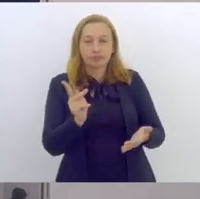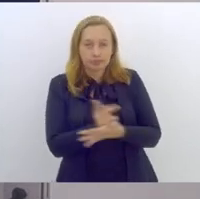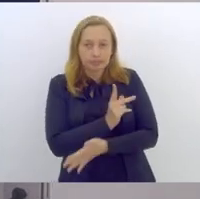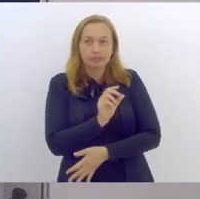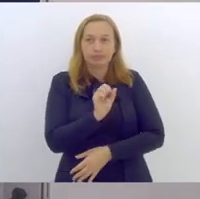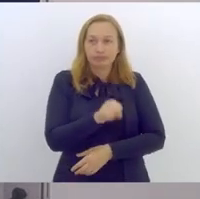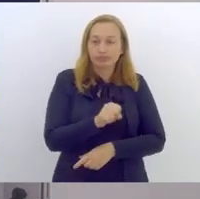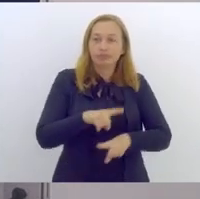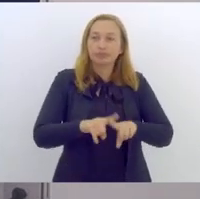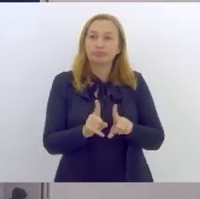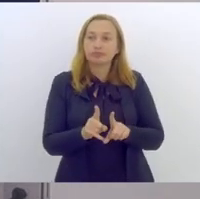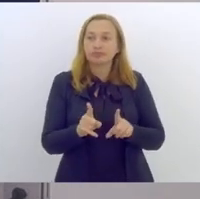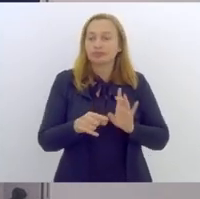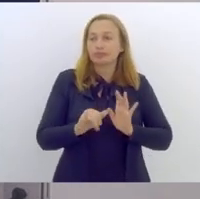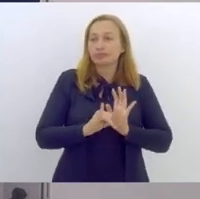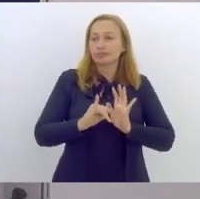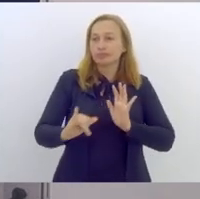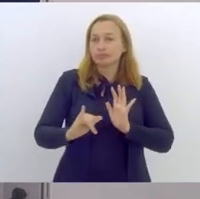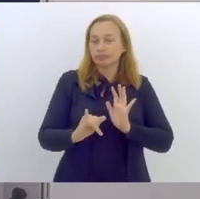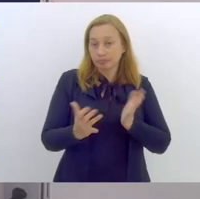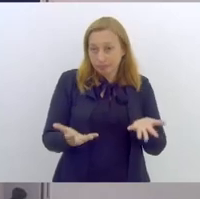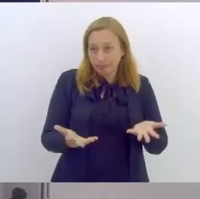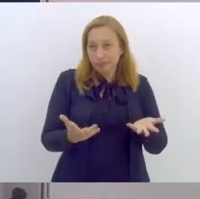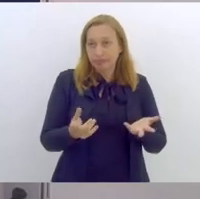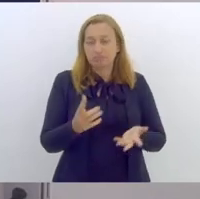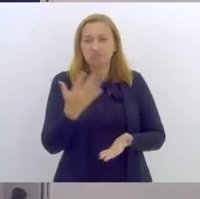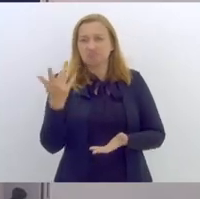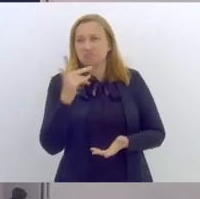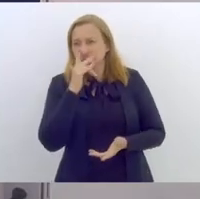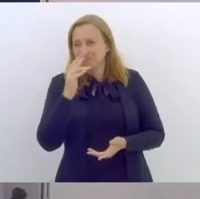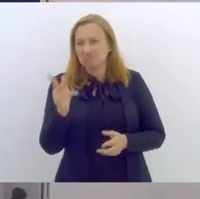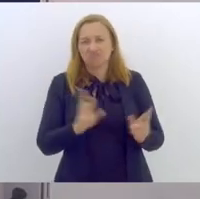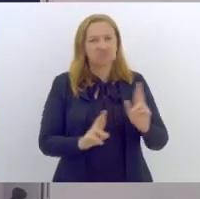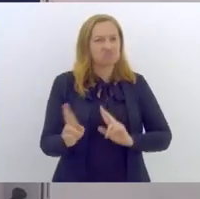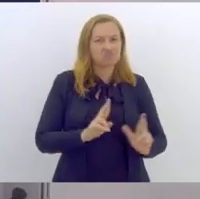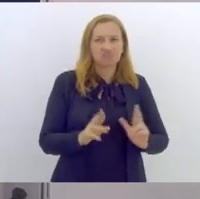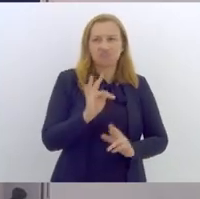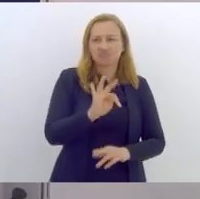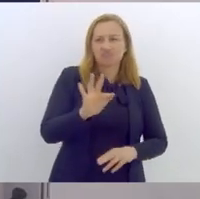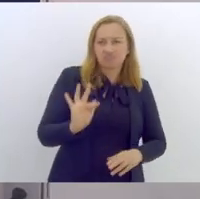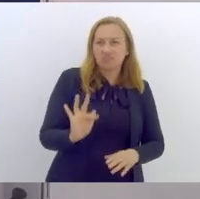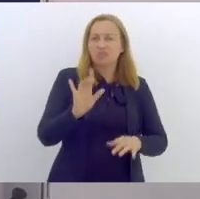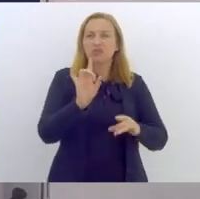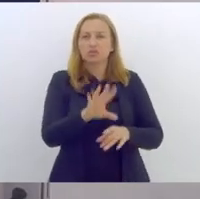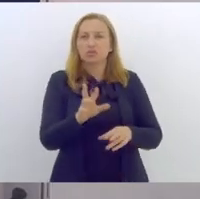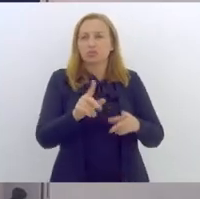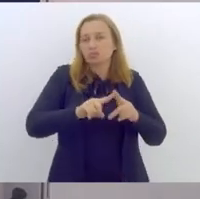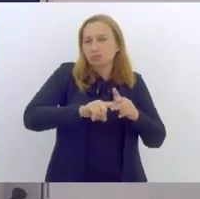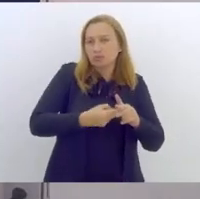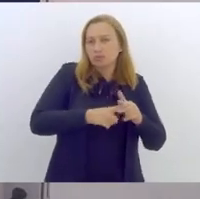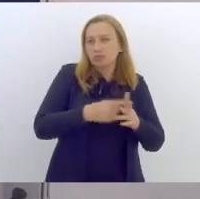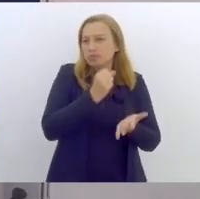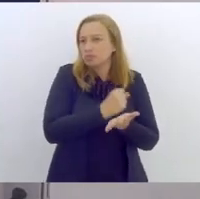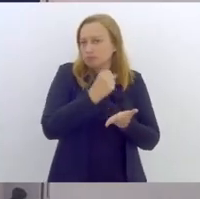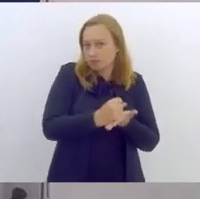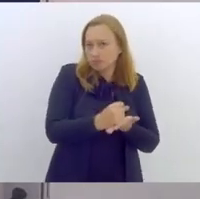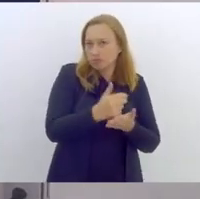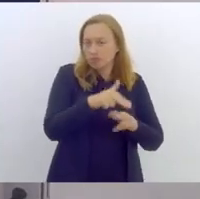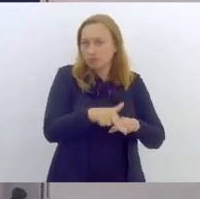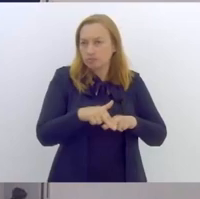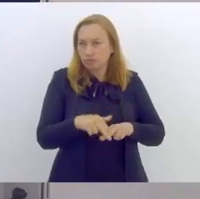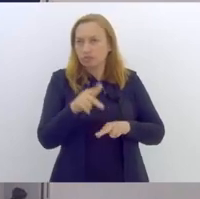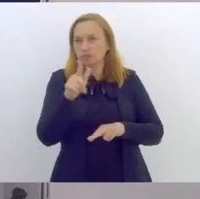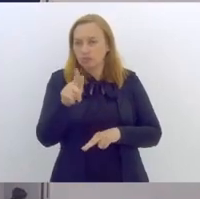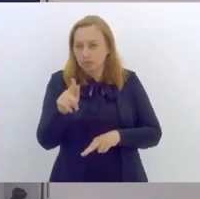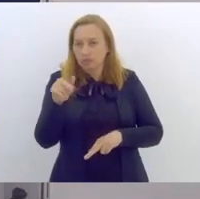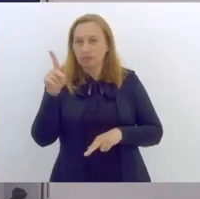embora o que tenha sido publicado hoje no Diário Oficial parece que não tem relação com o segundo tá seja apenas um reajuste do valor contratual em decorrência do fator de